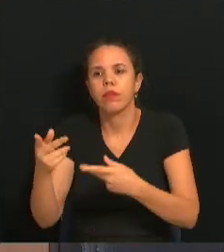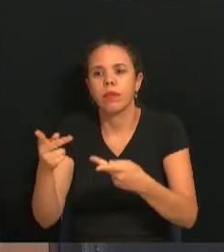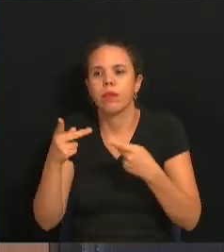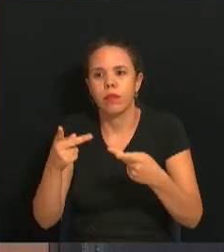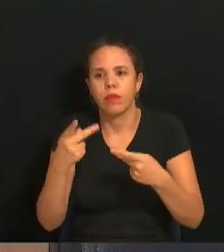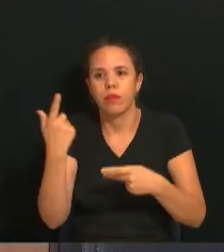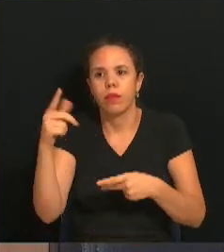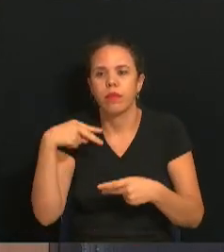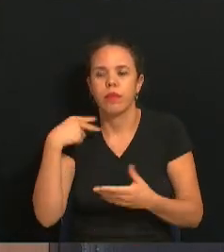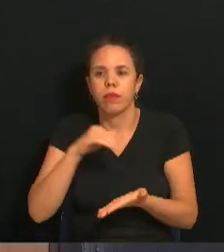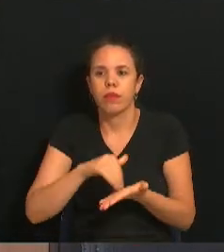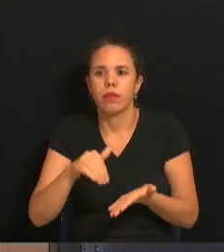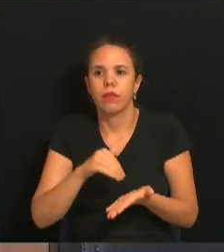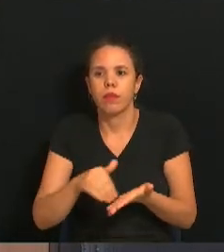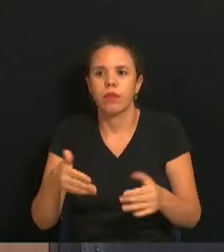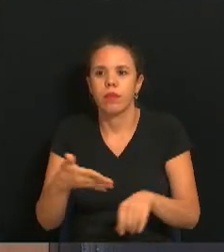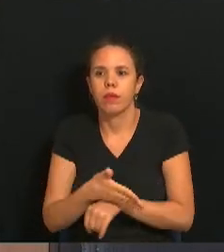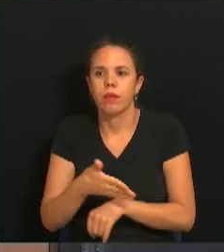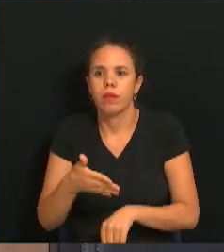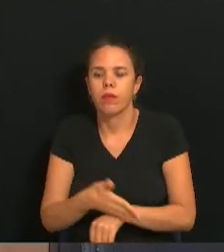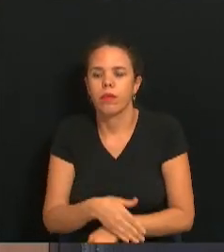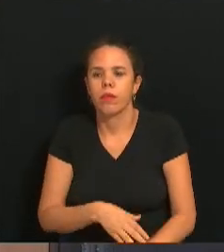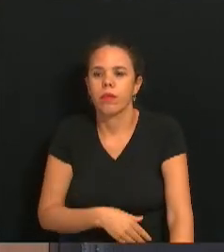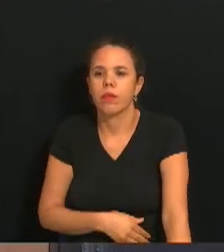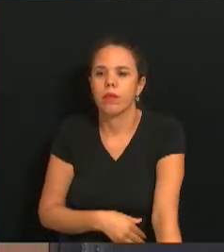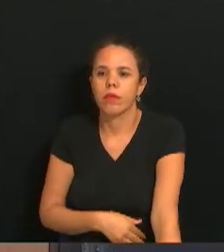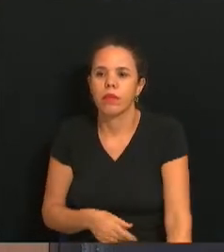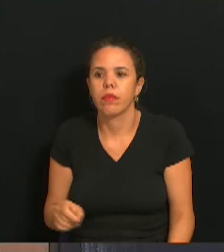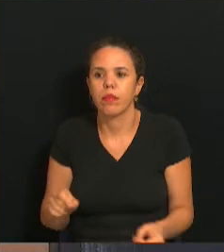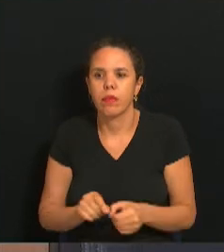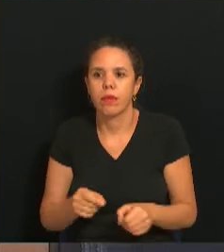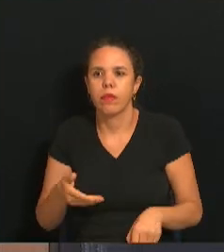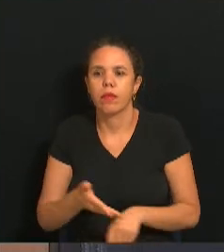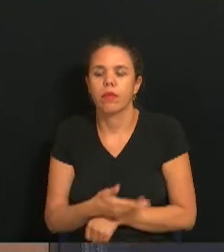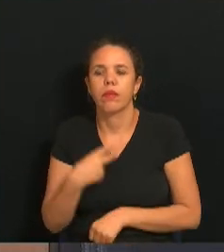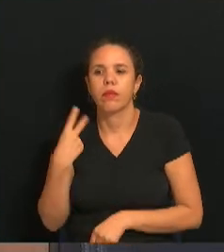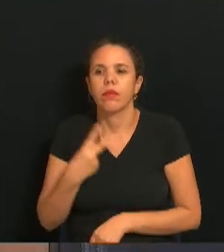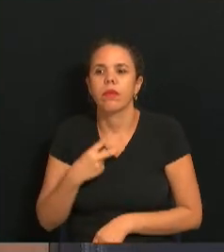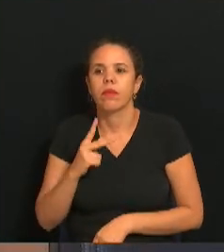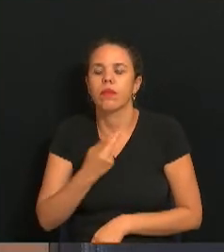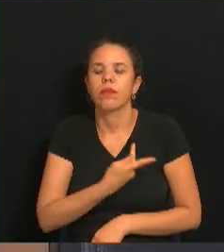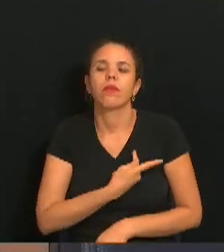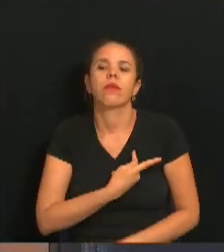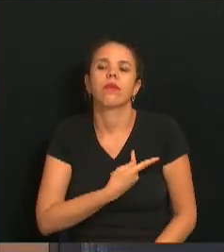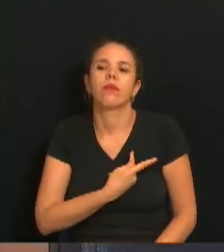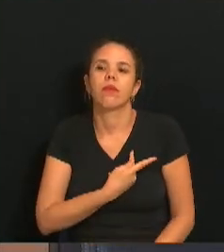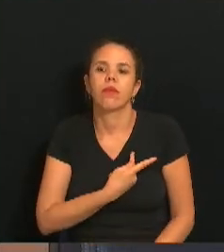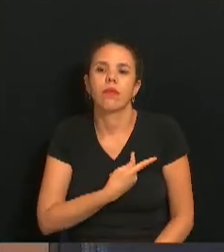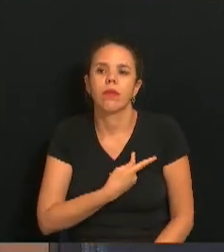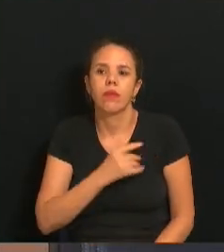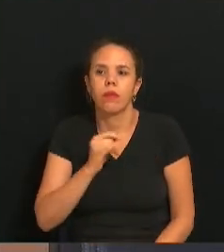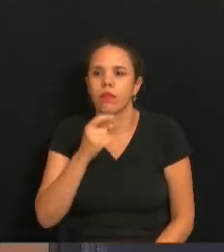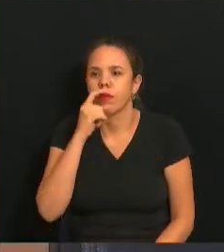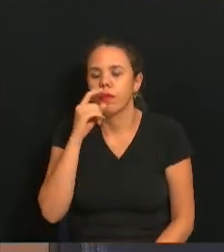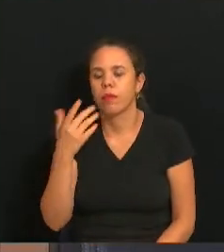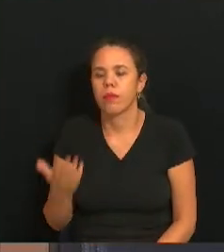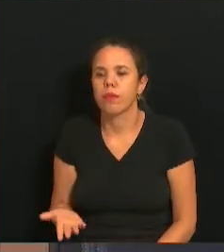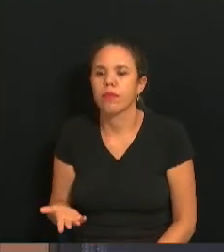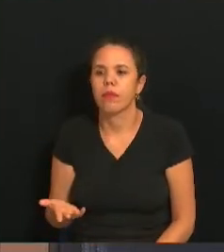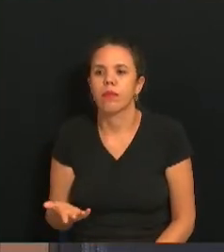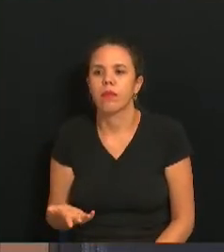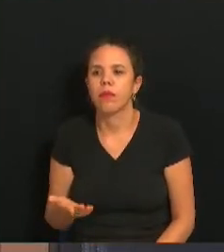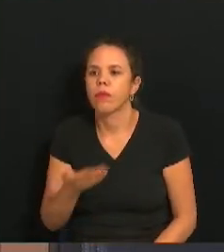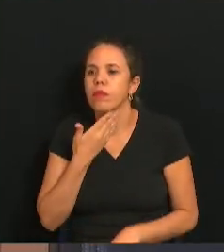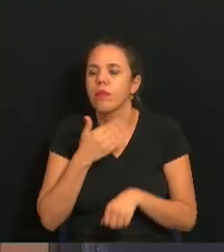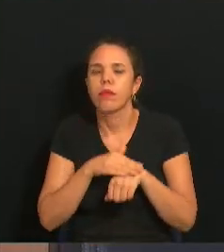outros vereadores também para participar. Fazemos parte aqui, eu, o vereador Paulo Haddad e o vereador Jorge Schneider, mas vamos conversar